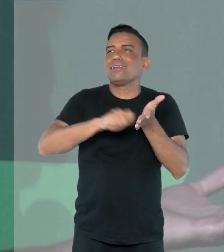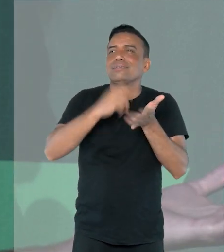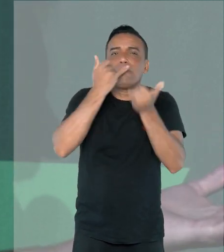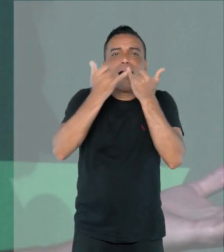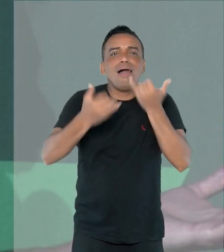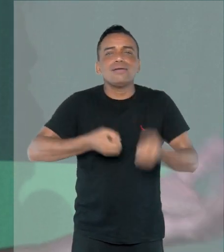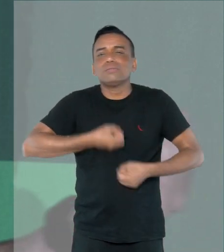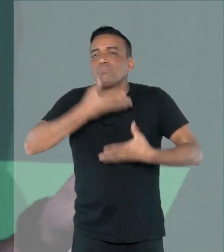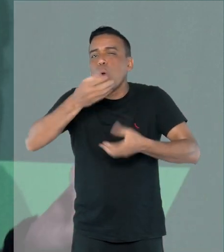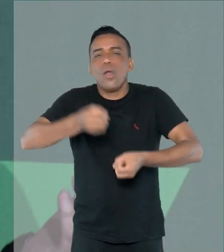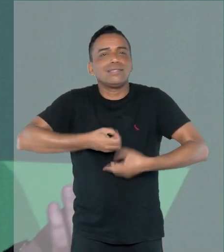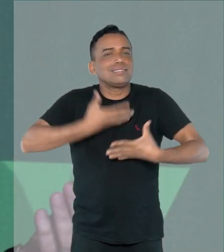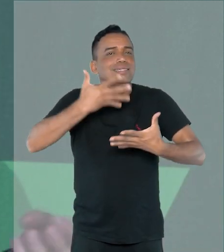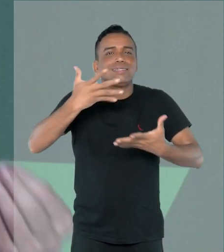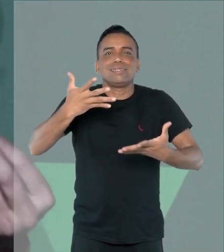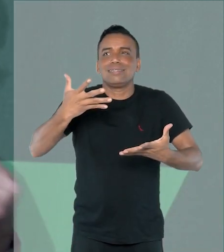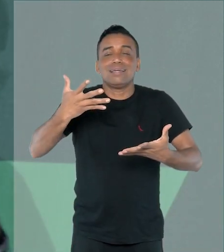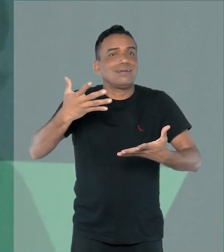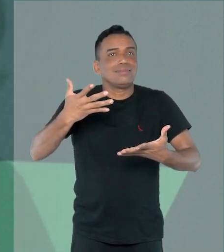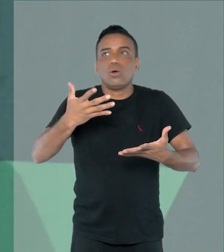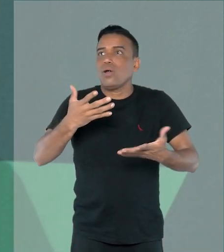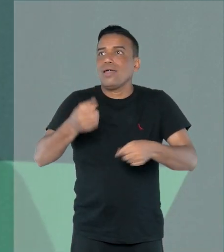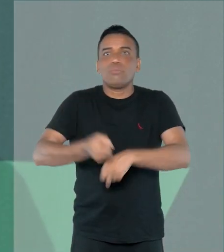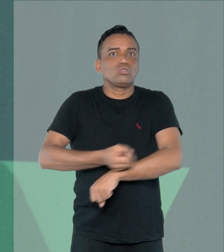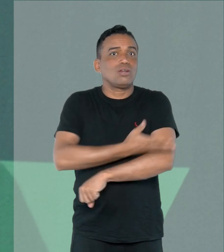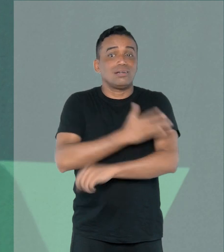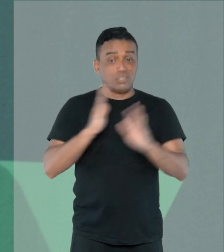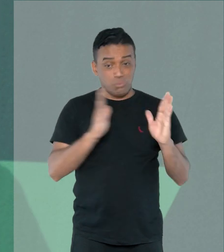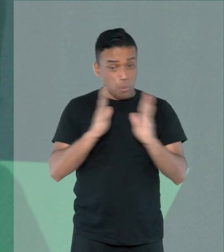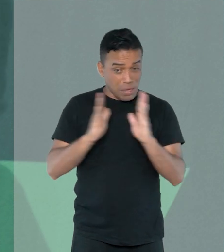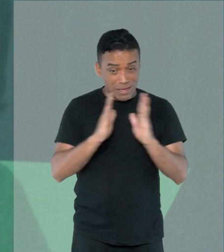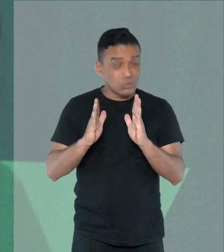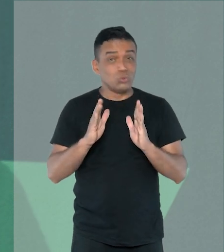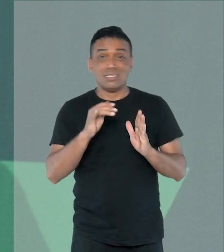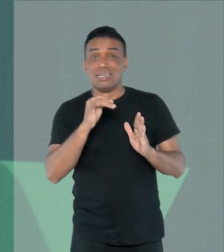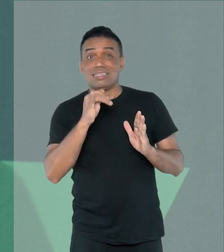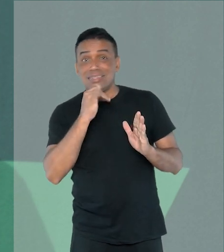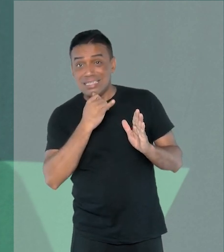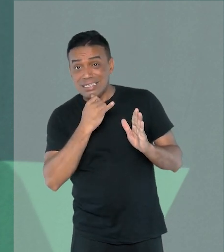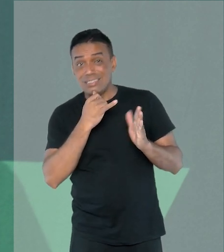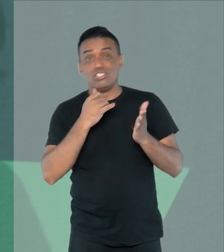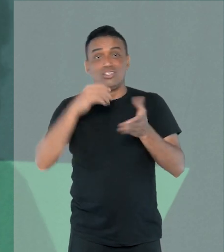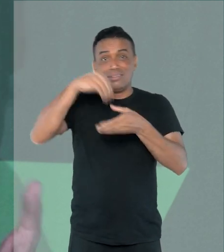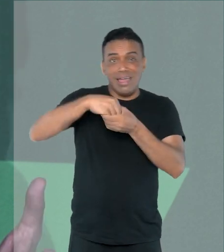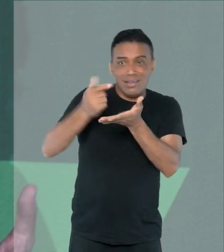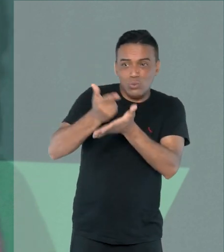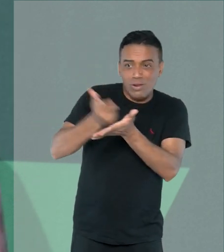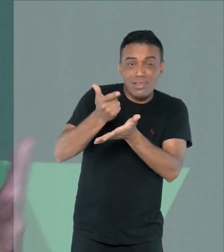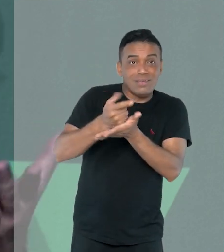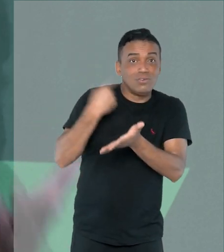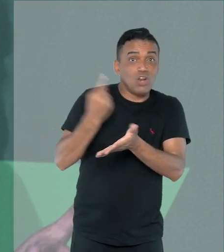Mary. É muito impressionante, mesmo nos momentos mais tristes, os trechos mais tristes, como a gente se